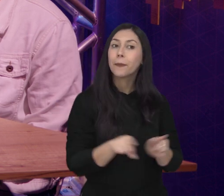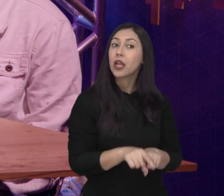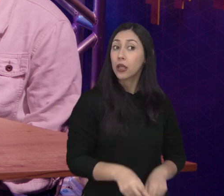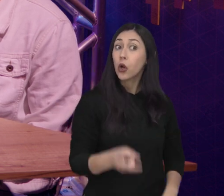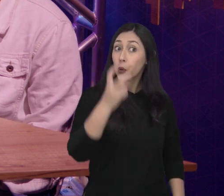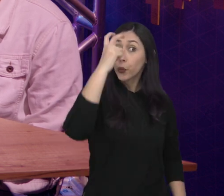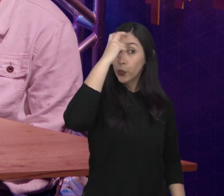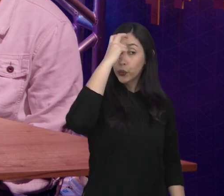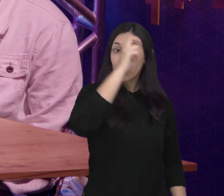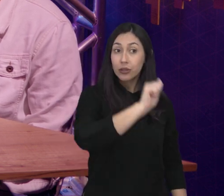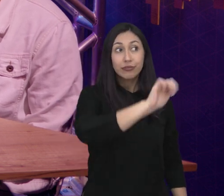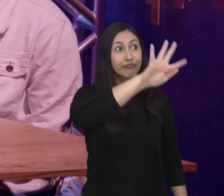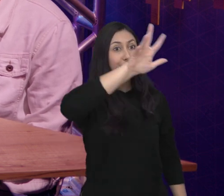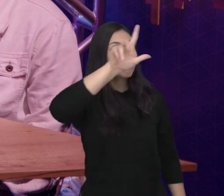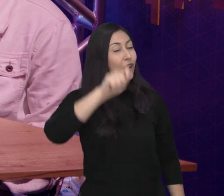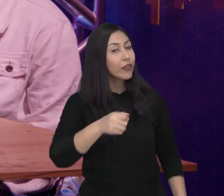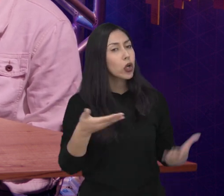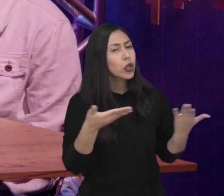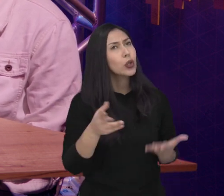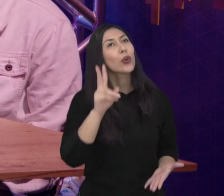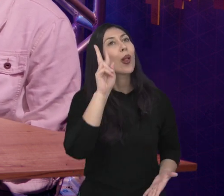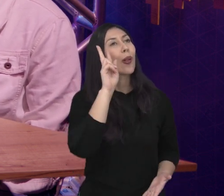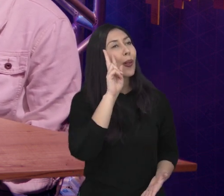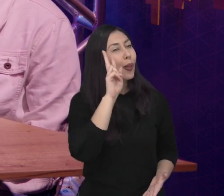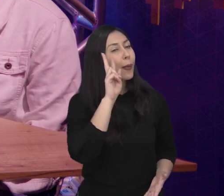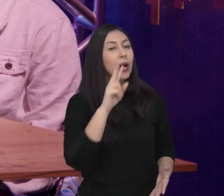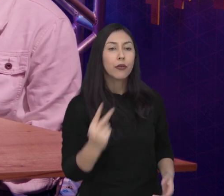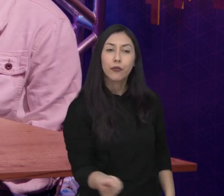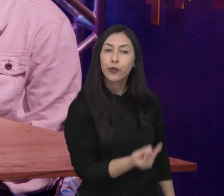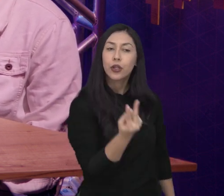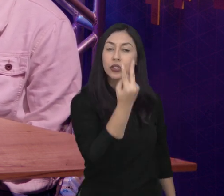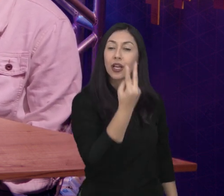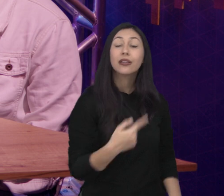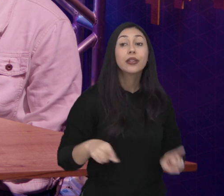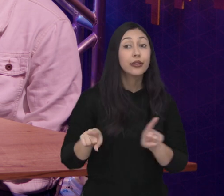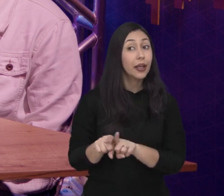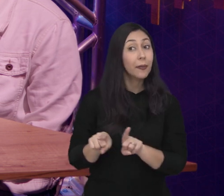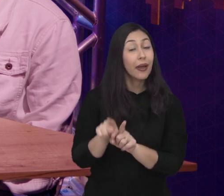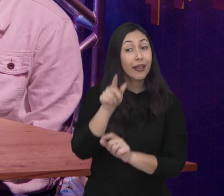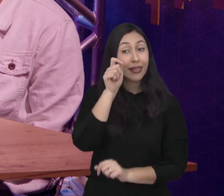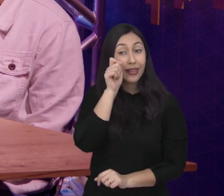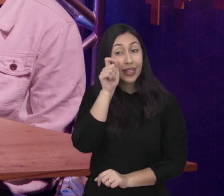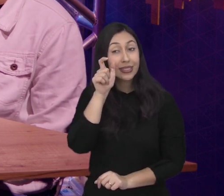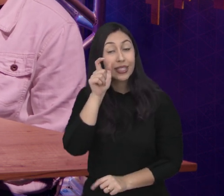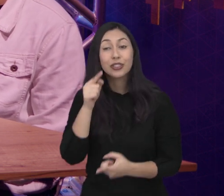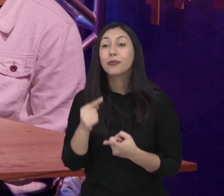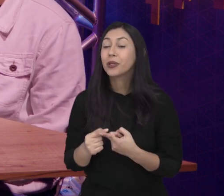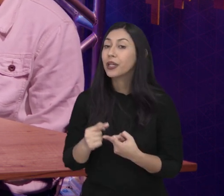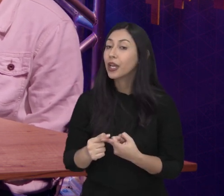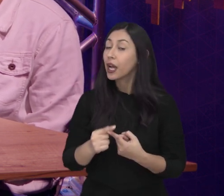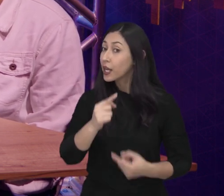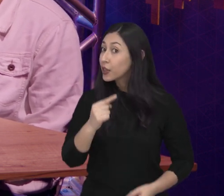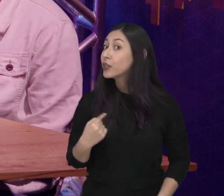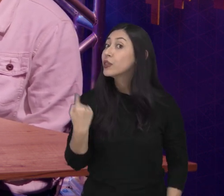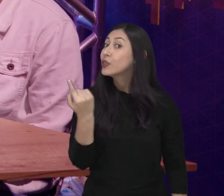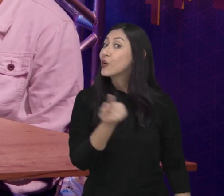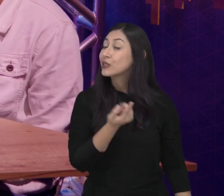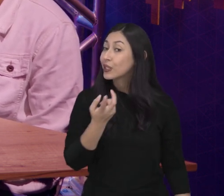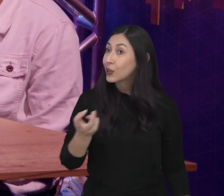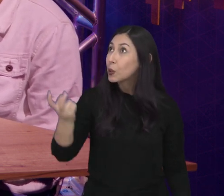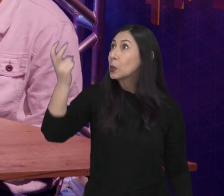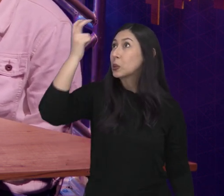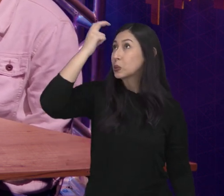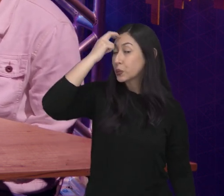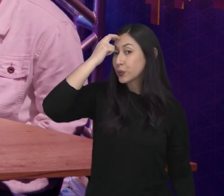dos povos africanos. Total. Que estão sendo resgatadas nesse momento. Inclusive é uma coisa muito interessante, né, porque a nossa cultura,